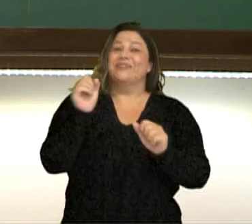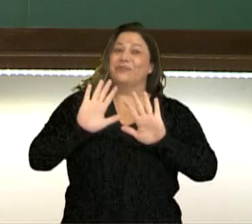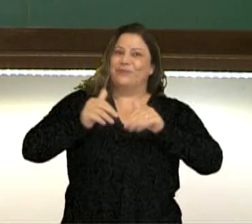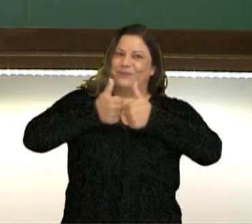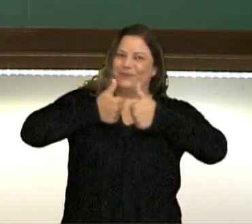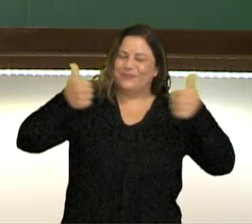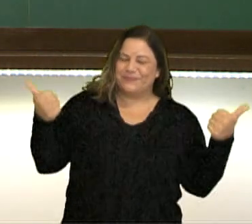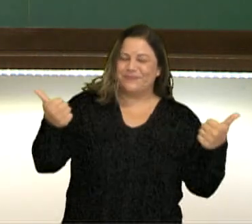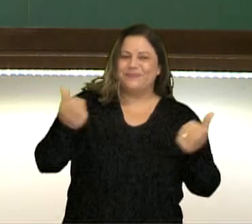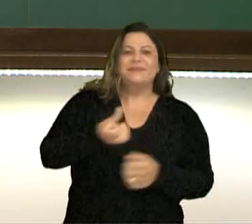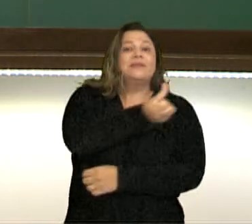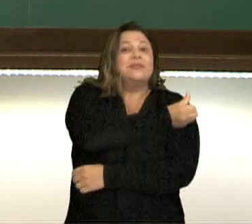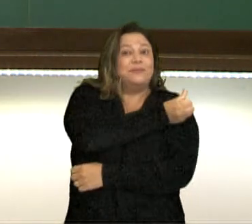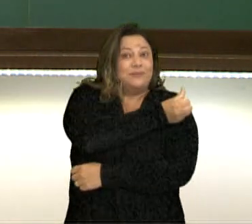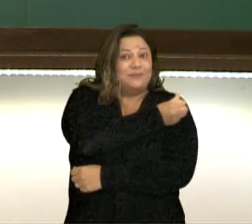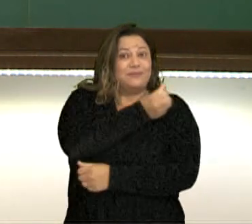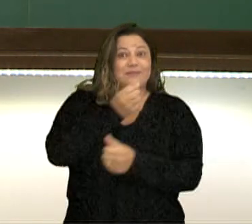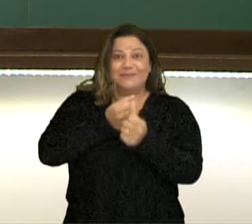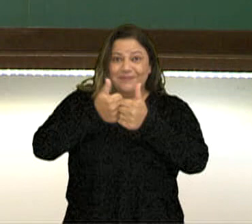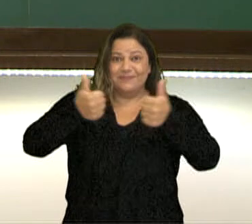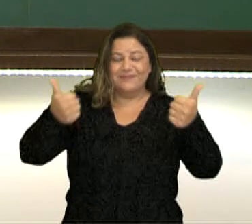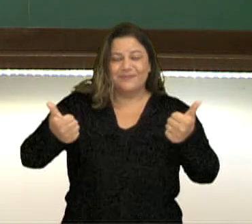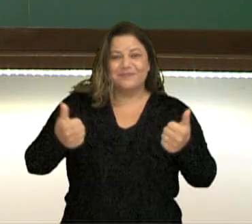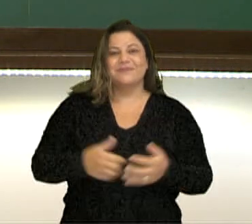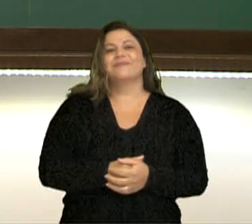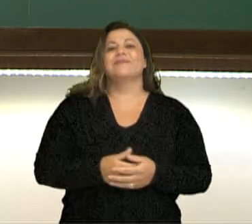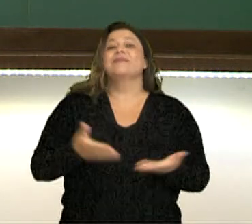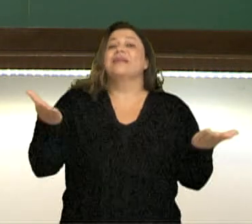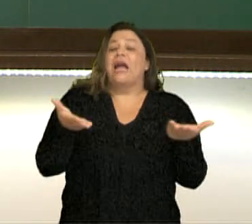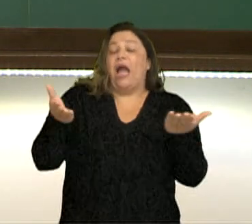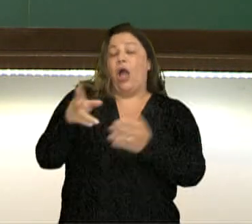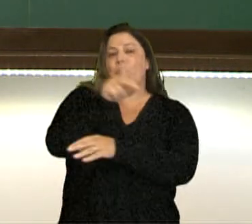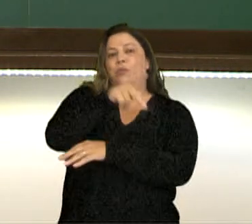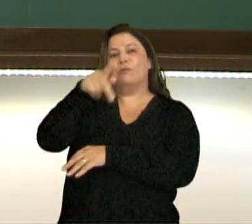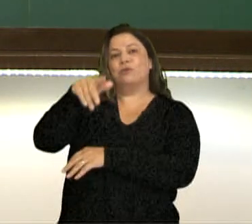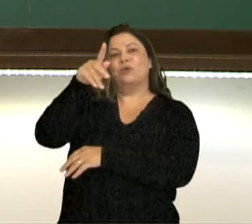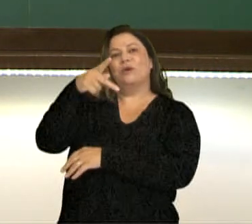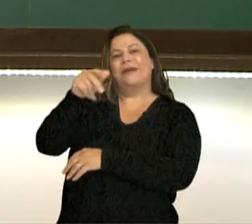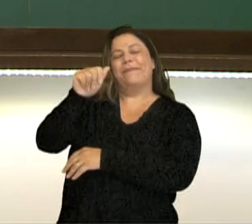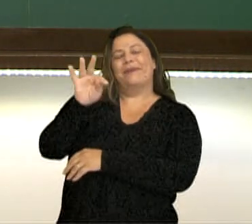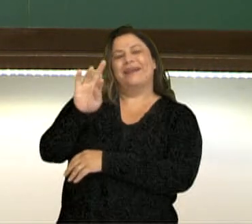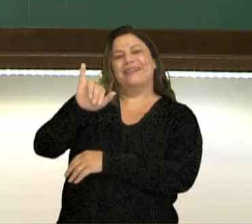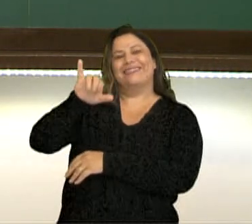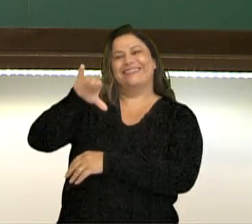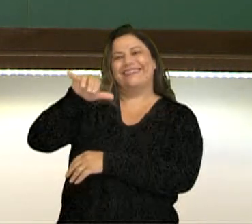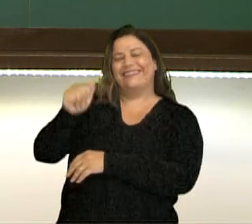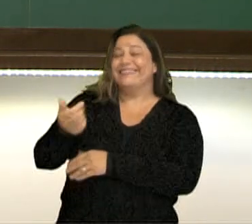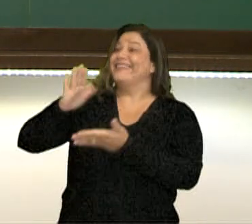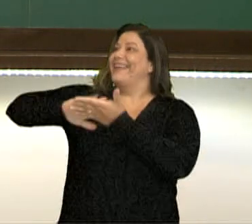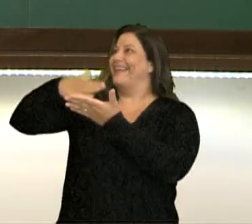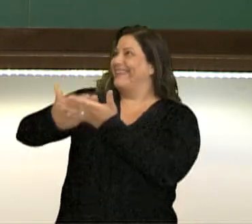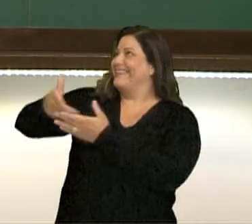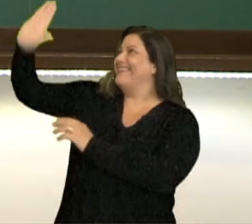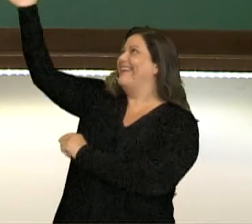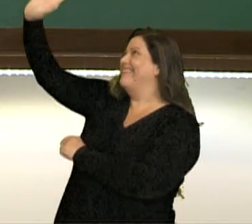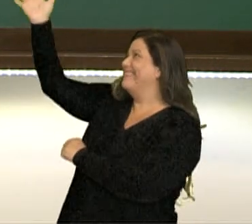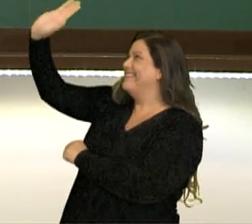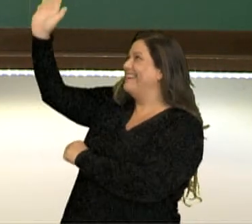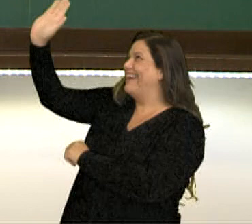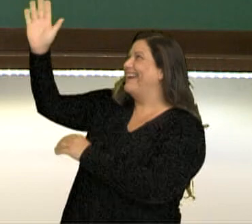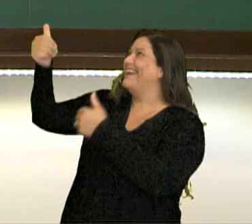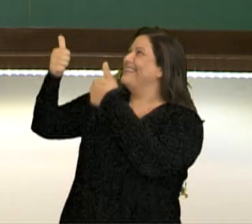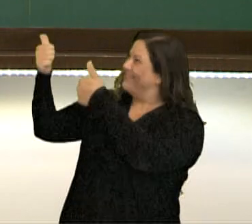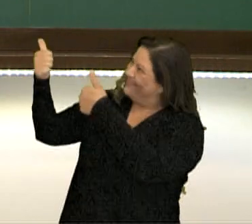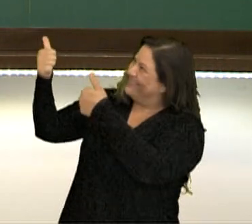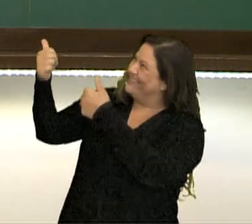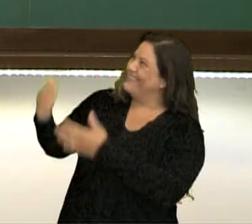alunos do sexto ano, tudo bem com vocês? Eu hoje a teacher Patty e com a gente a nossa intérprete Elisângela. Hi Elisângela, hello,